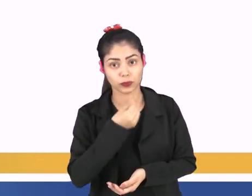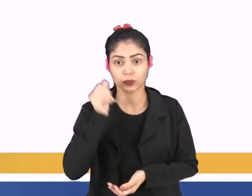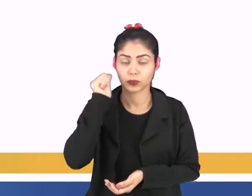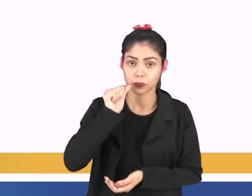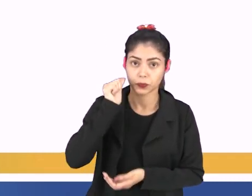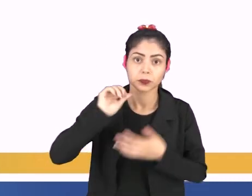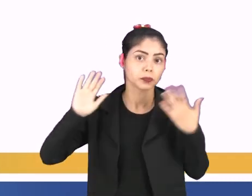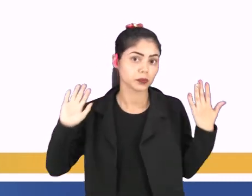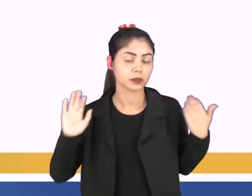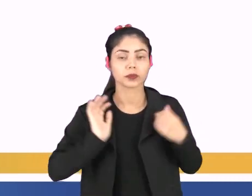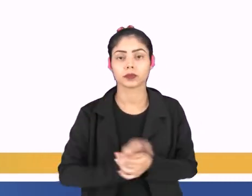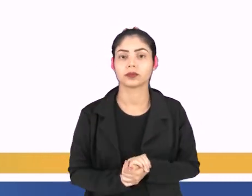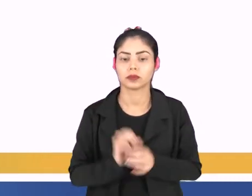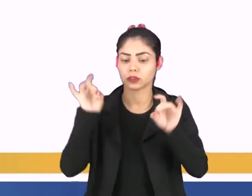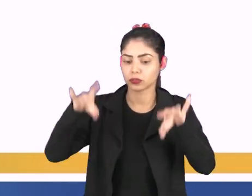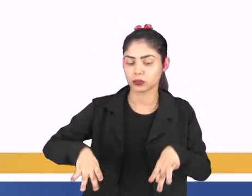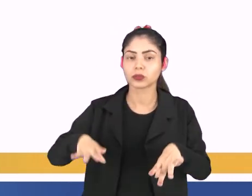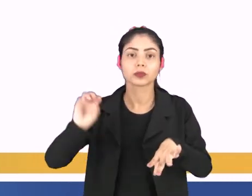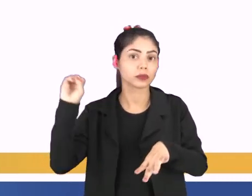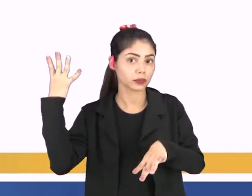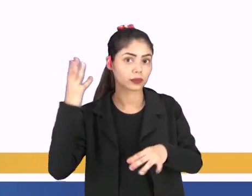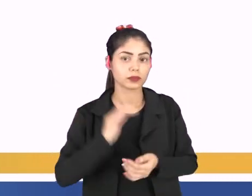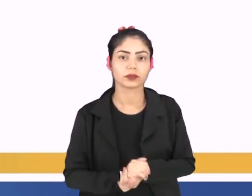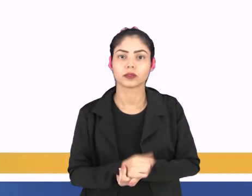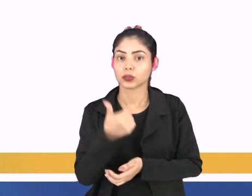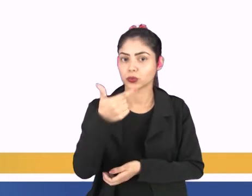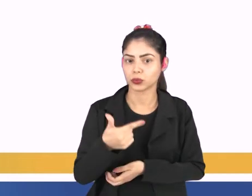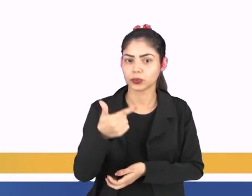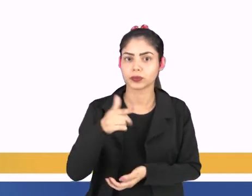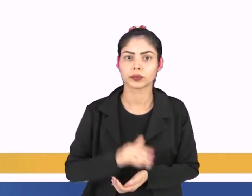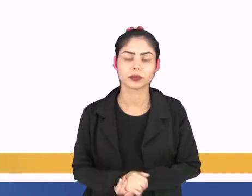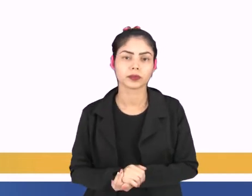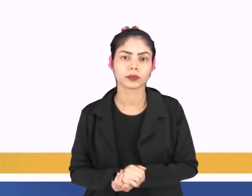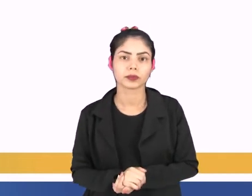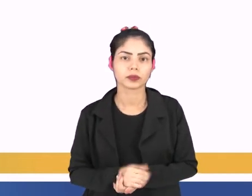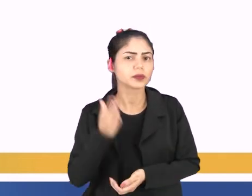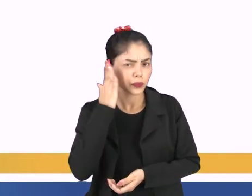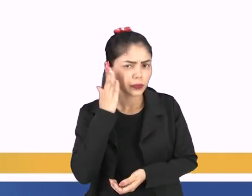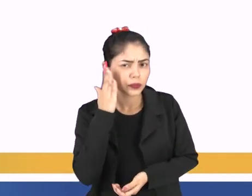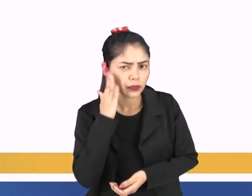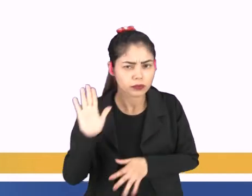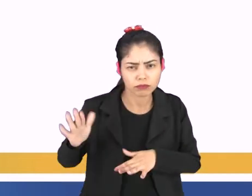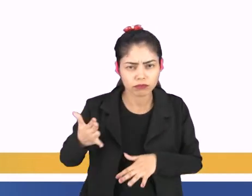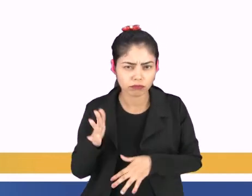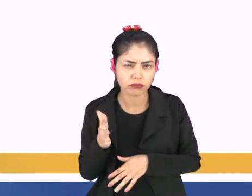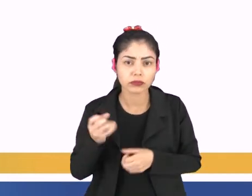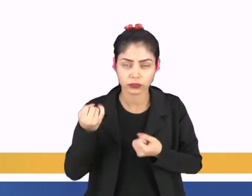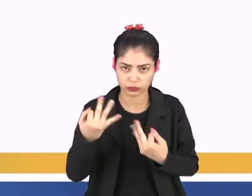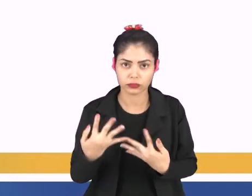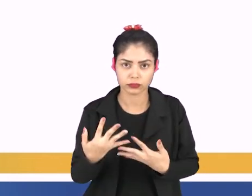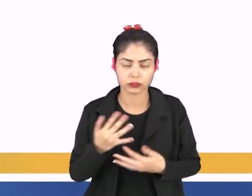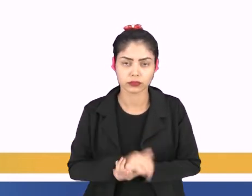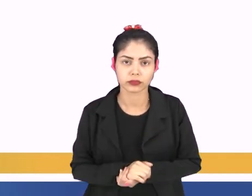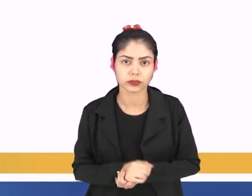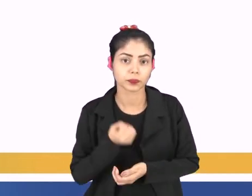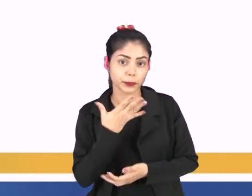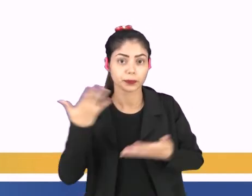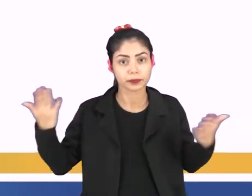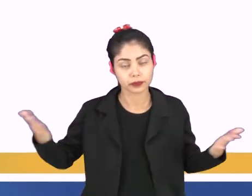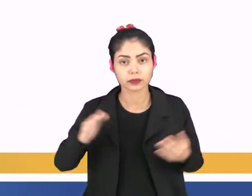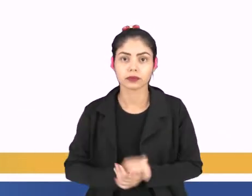masculino. E no último caso, 2 femininos. Vocês entenderam a situação aí? Bem,